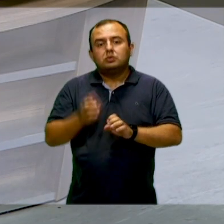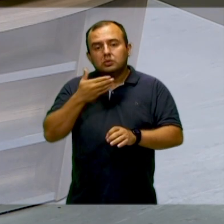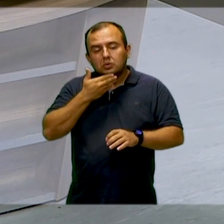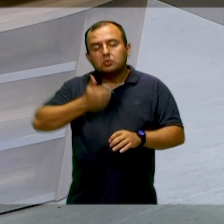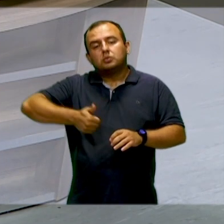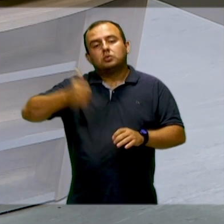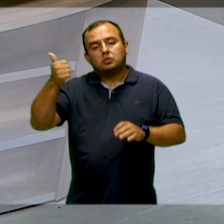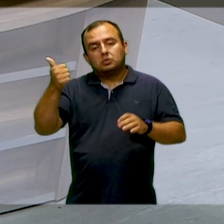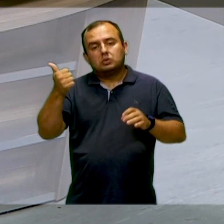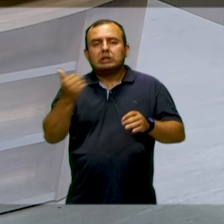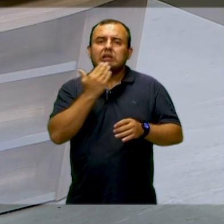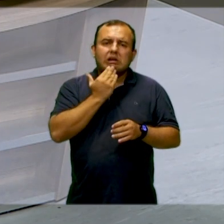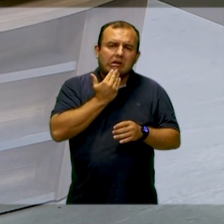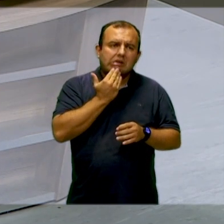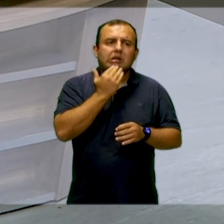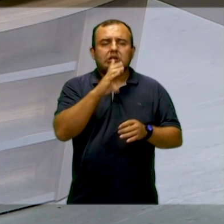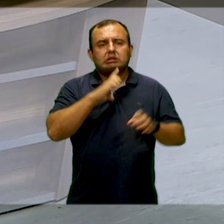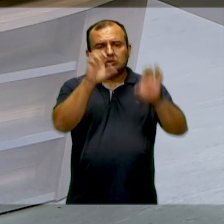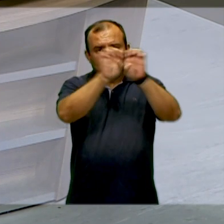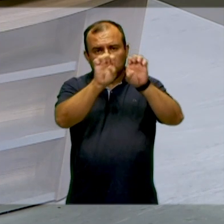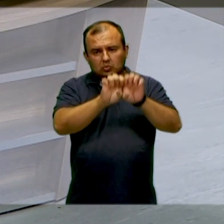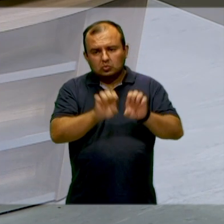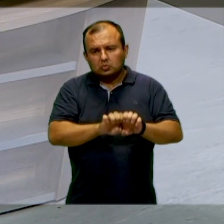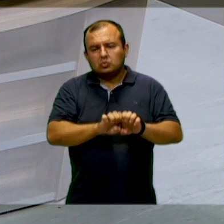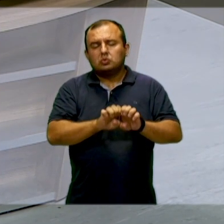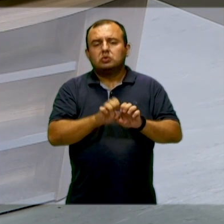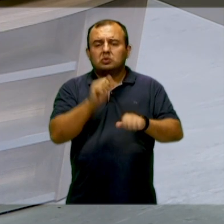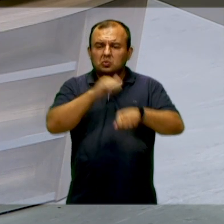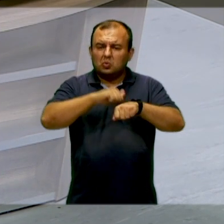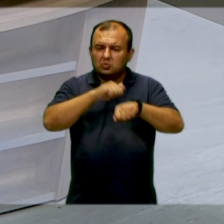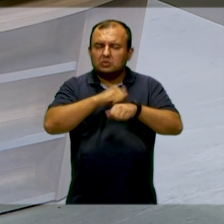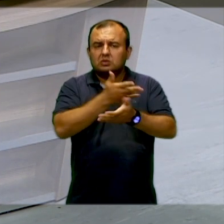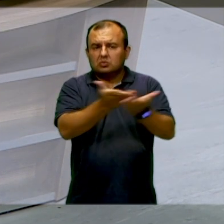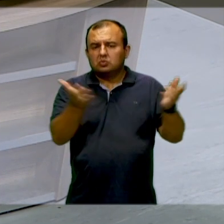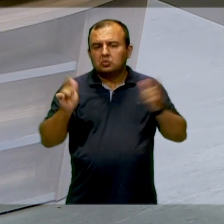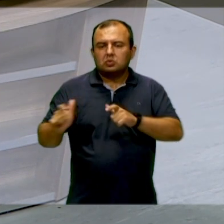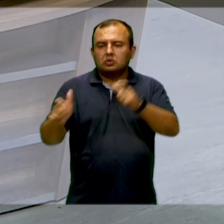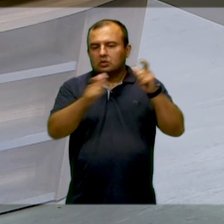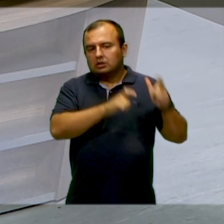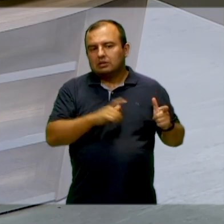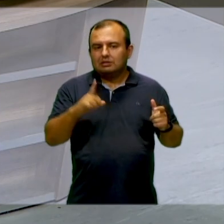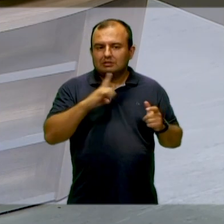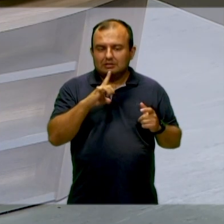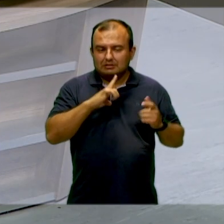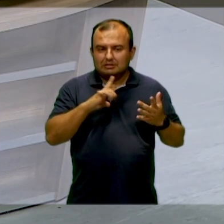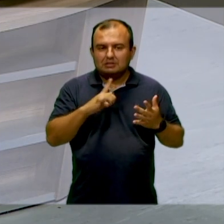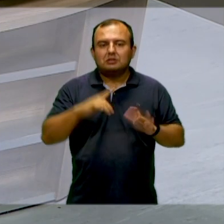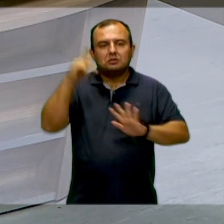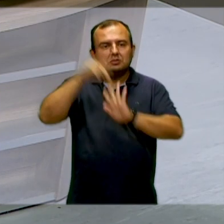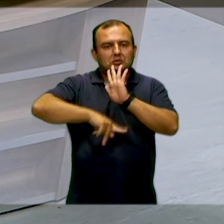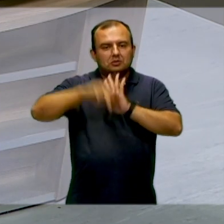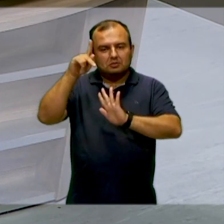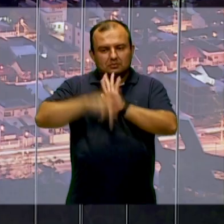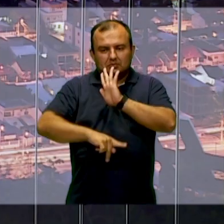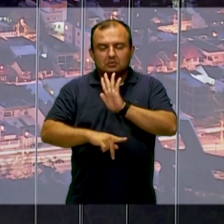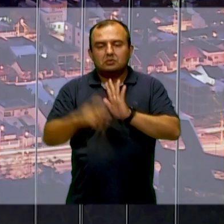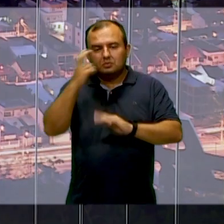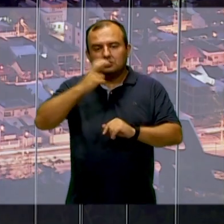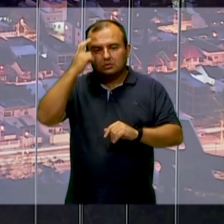melhor, das falhas da estrutura física mesmo dos locais que abrigam os projetos culturais de